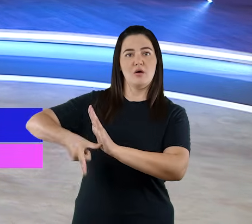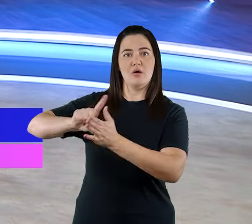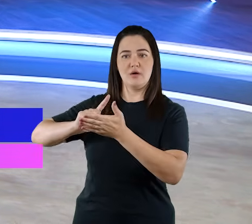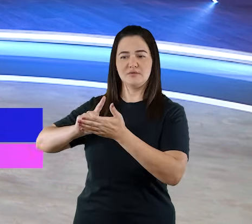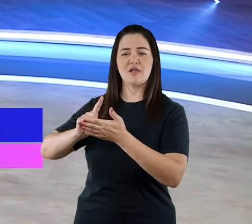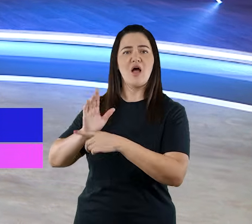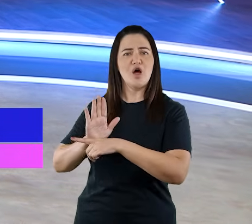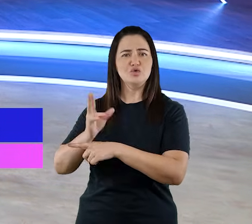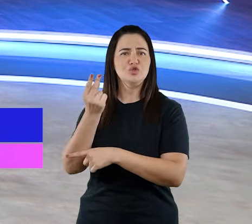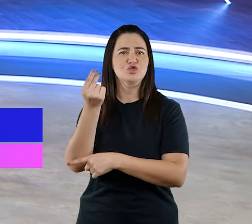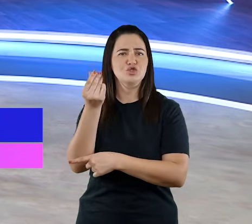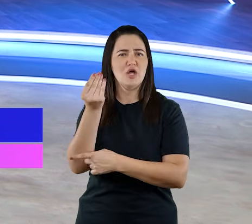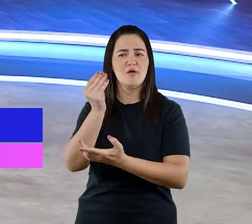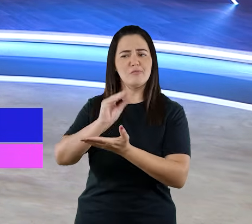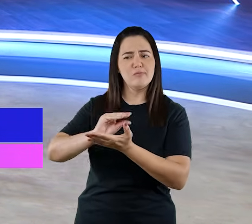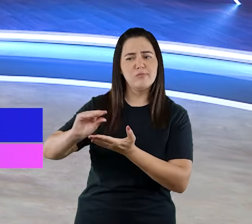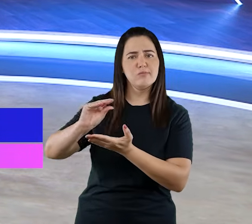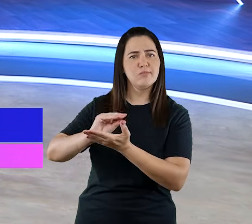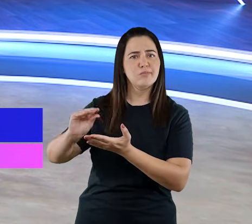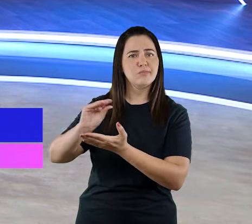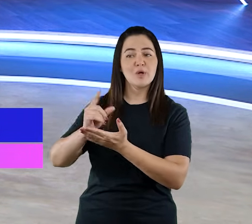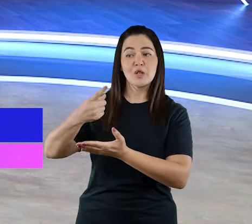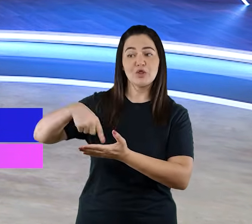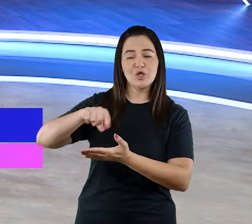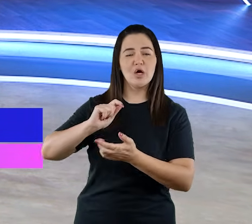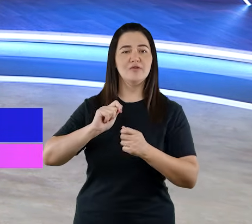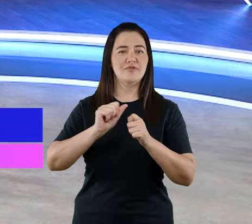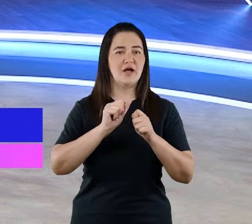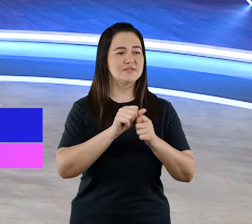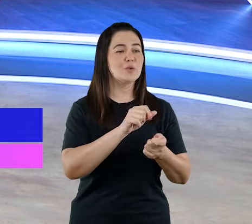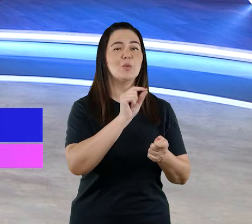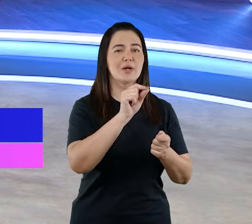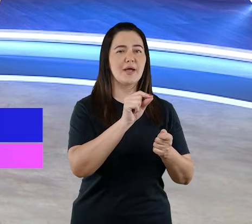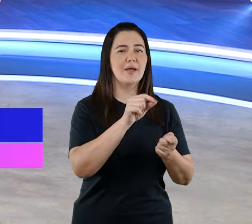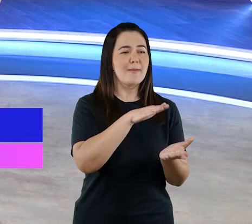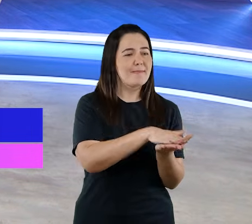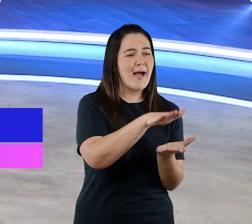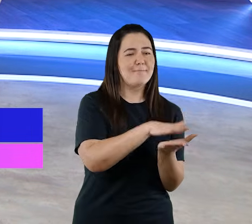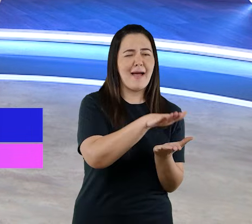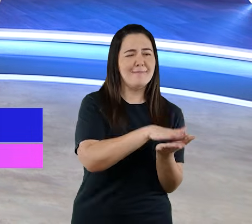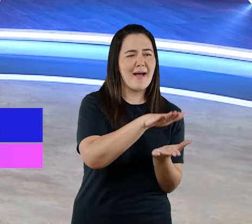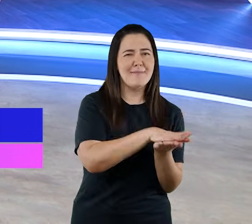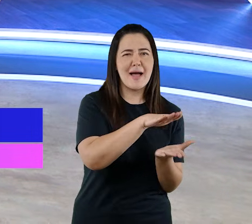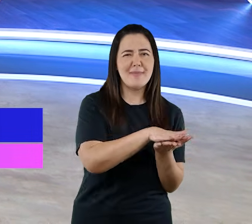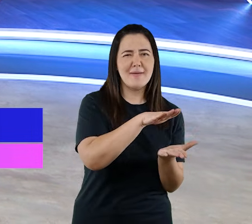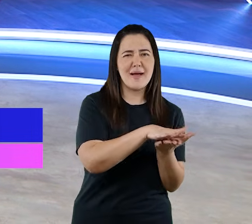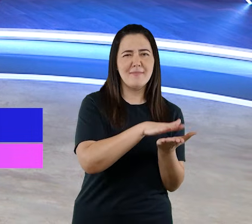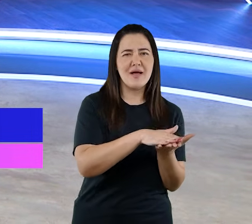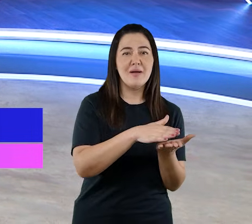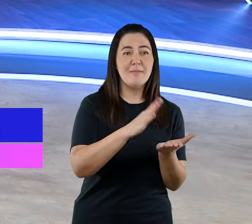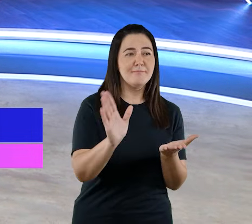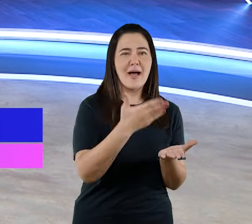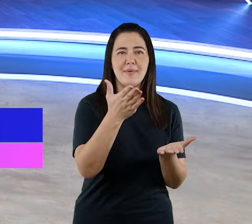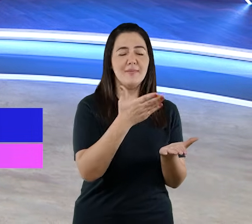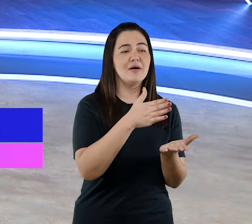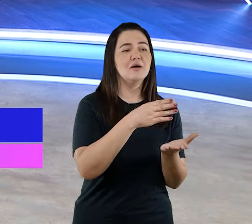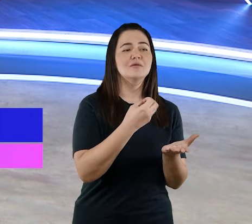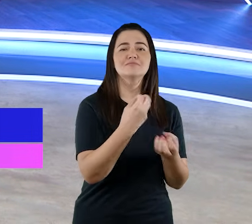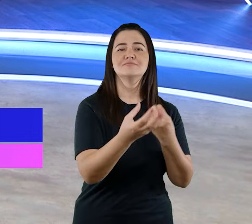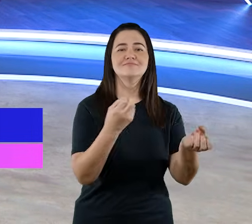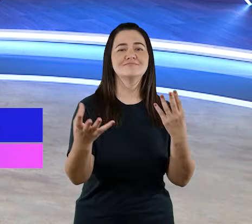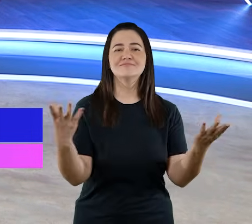vidas transformadas e que, por isso, nos dão condições de ficarmos 24 horas no ar, 7 dias por